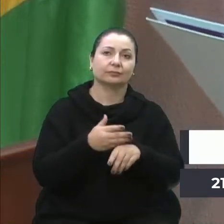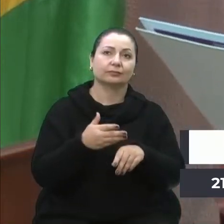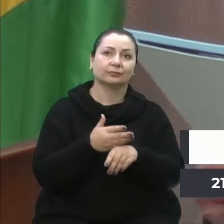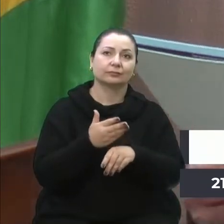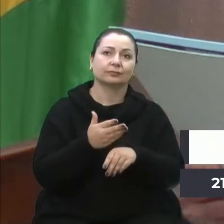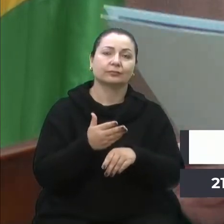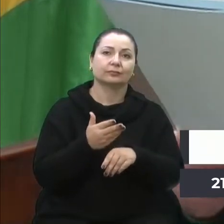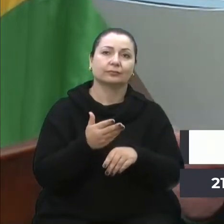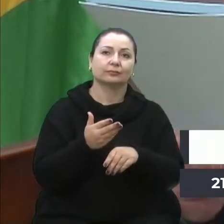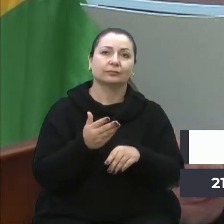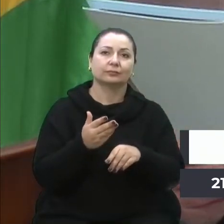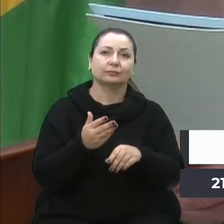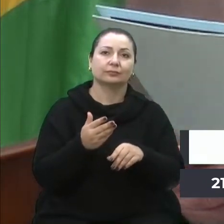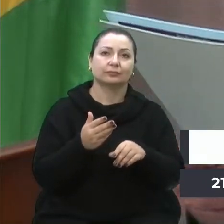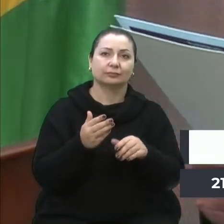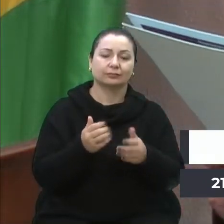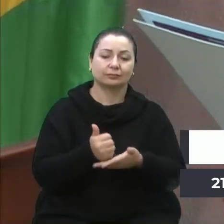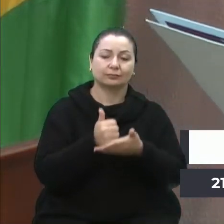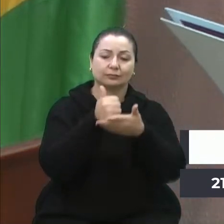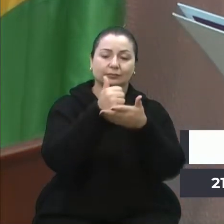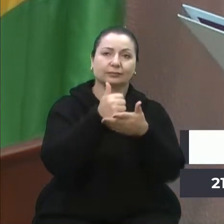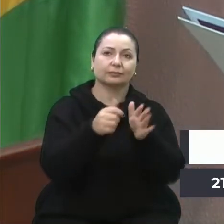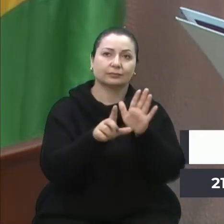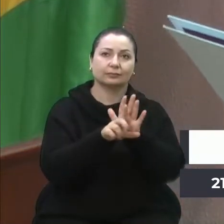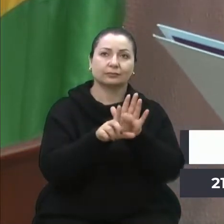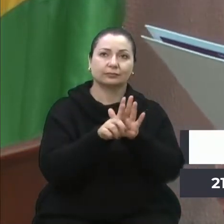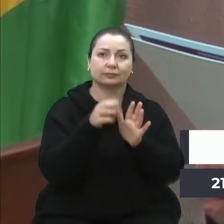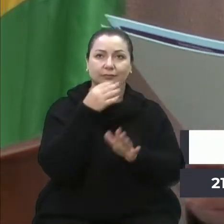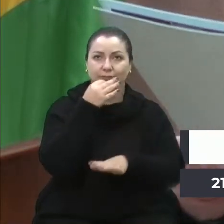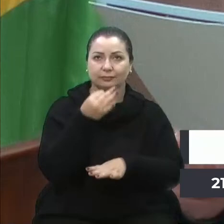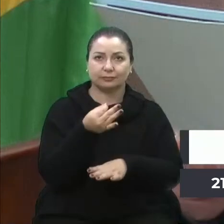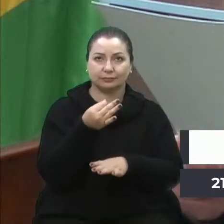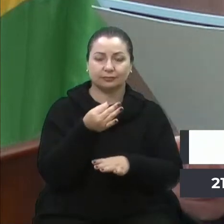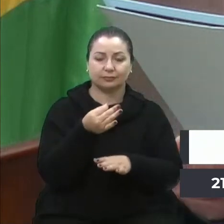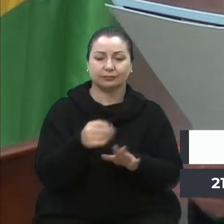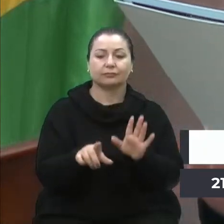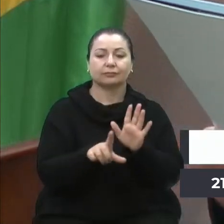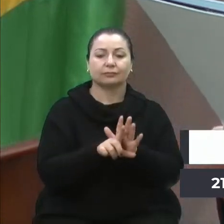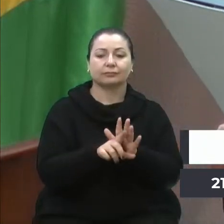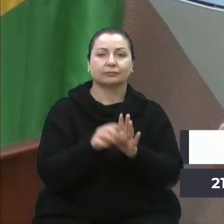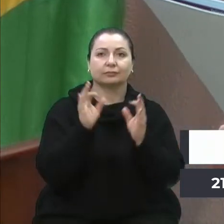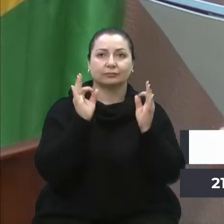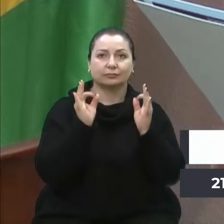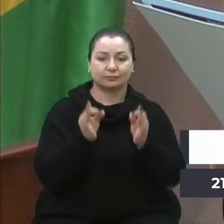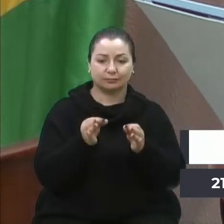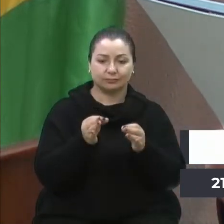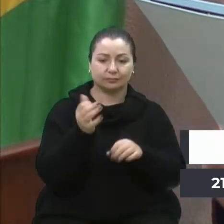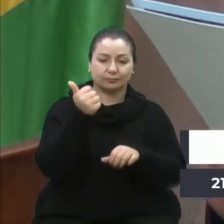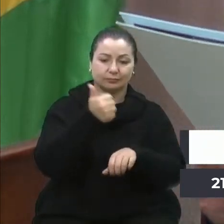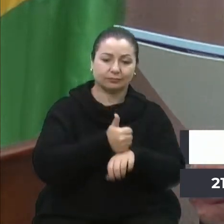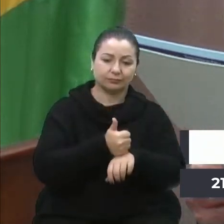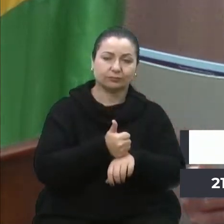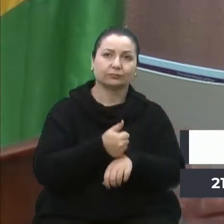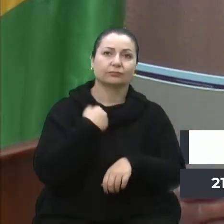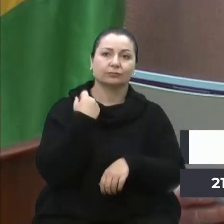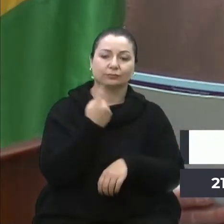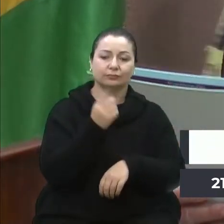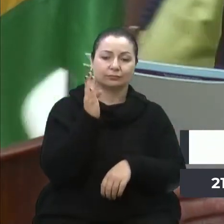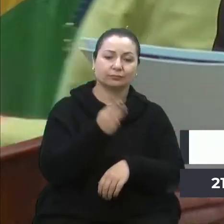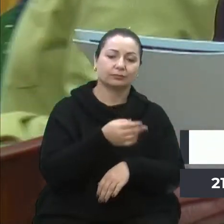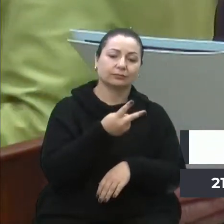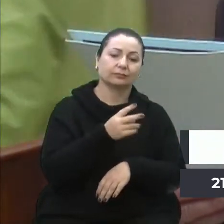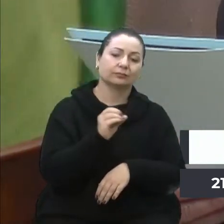nos dispositivos legais citados, opina pela legalidade do substitutivo